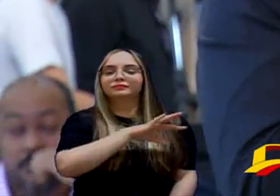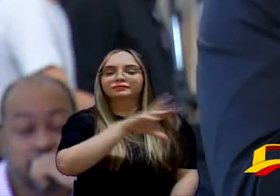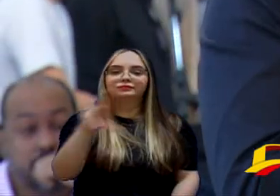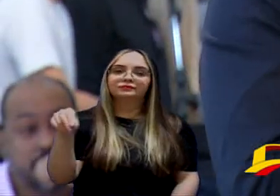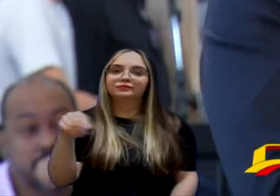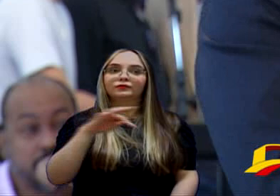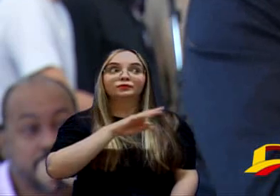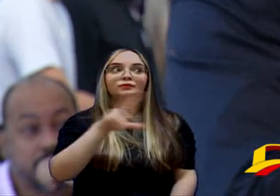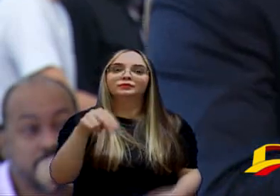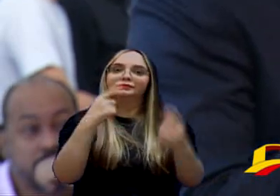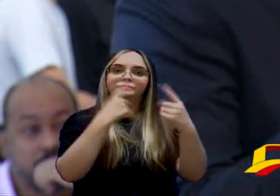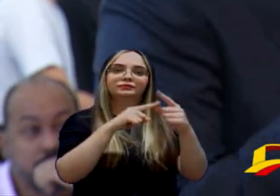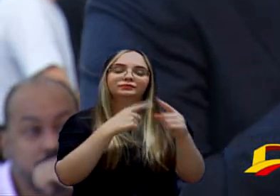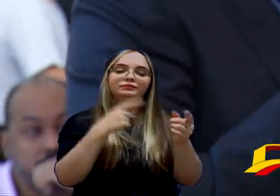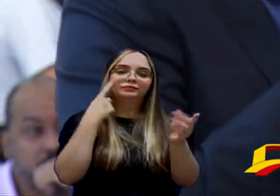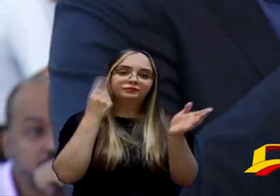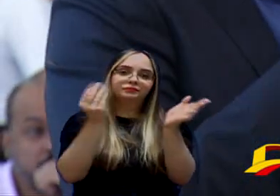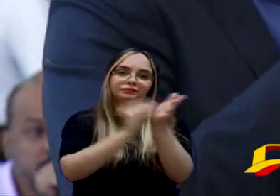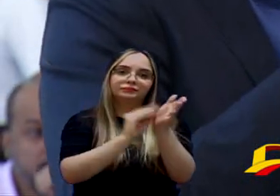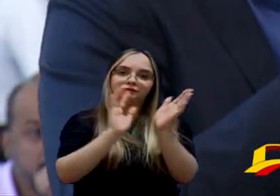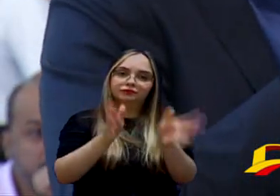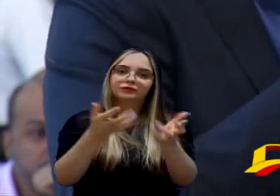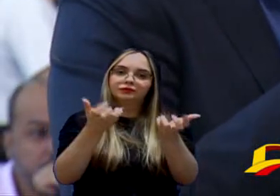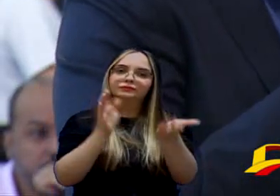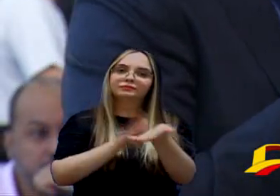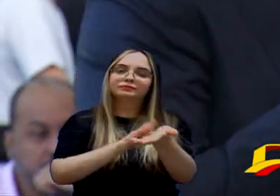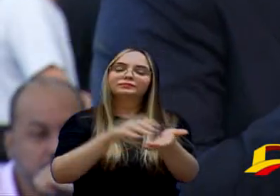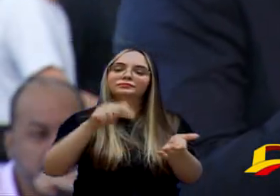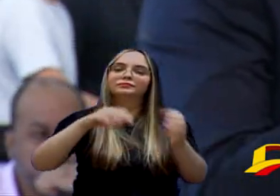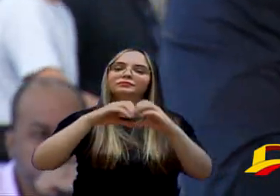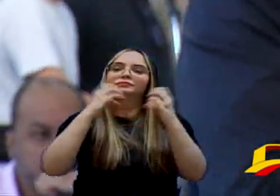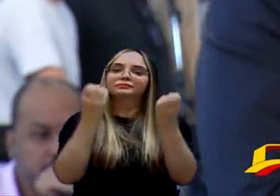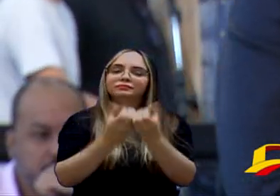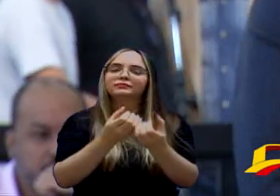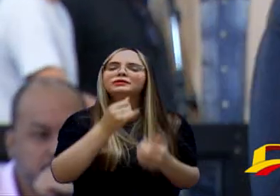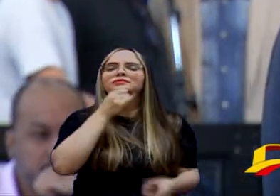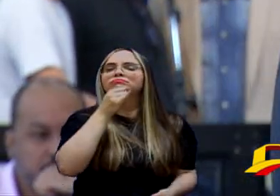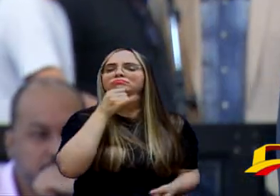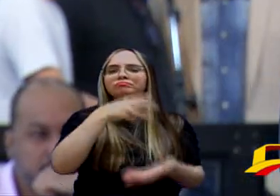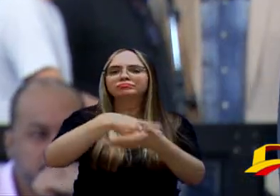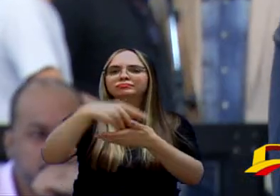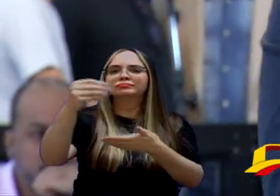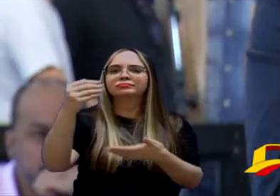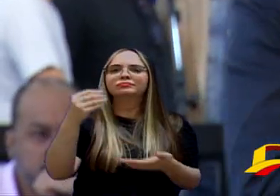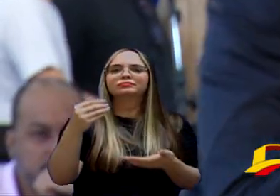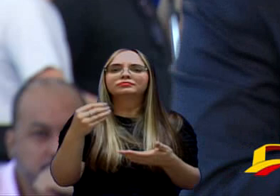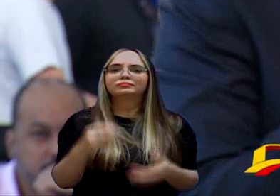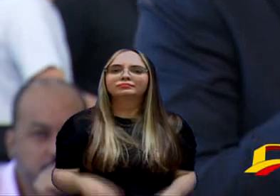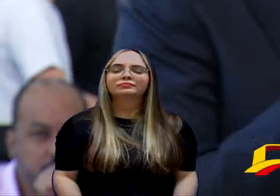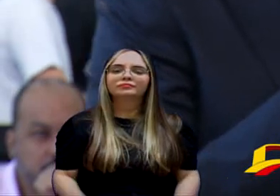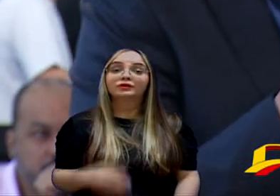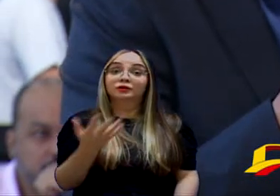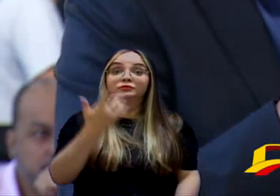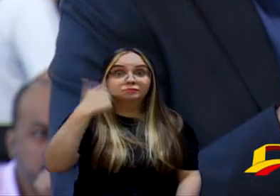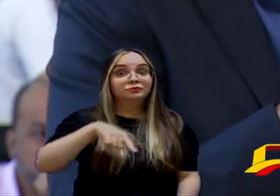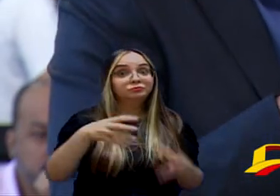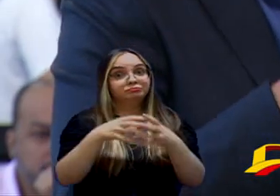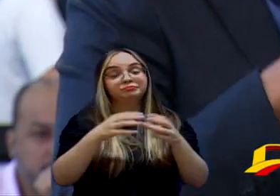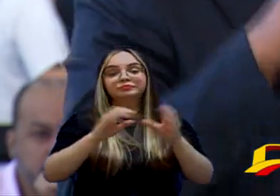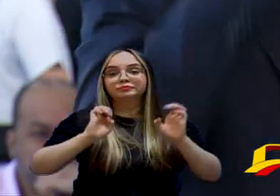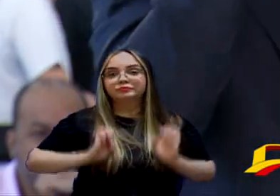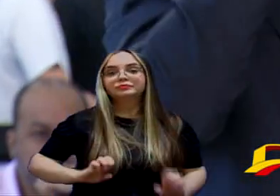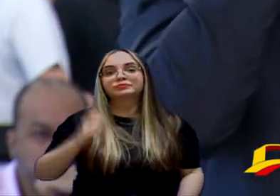todo mundo tá perseguido tá registrado quero parabenizar essa casa de leis pelo exemplo que dá e agora mais uma comissão de ética